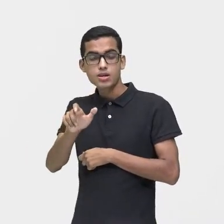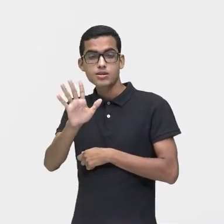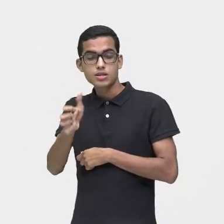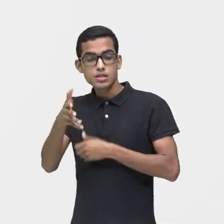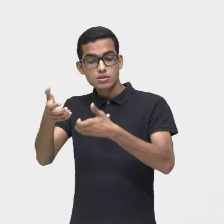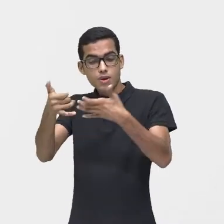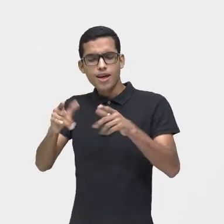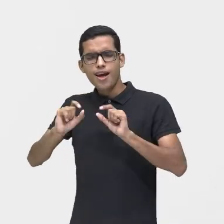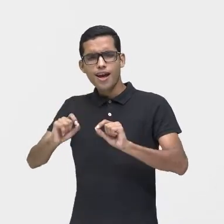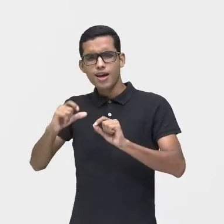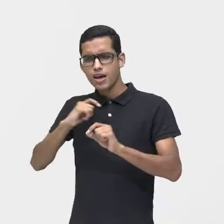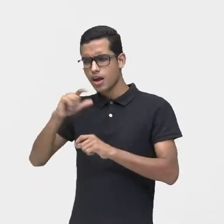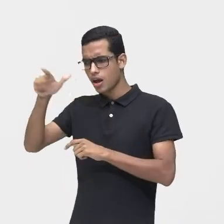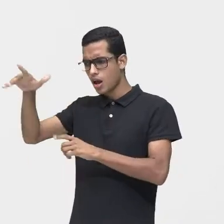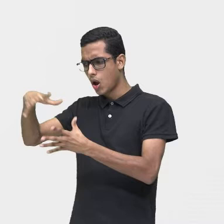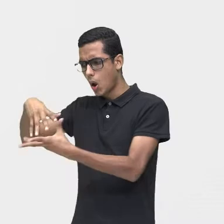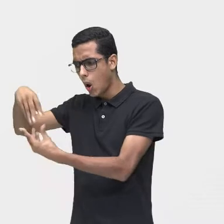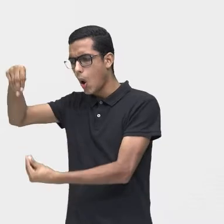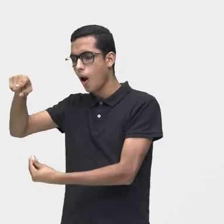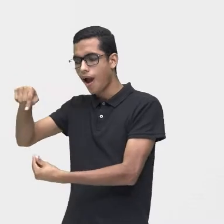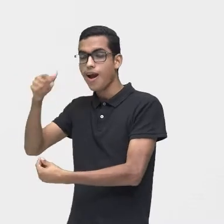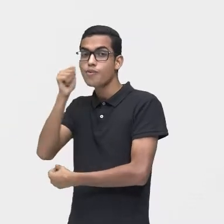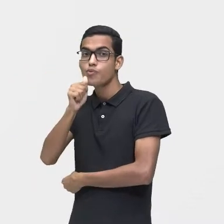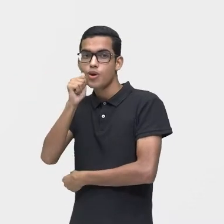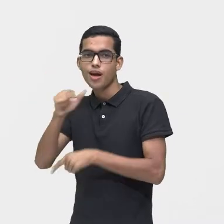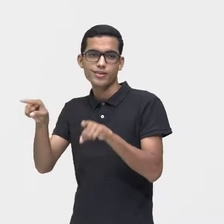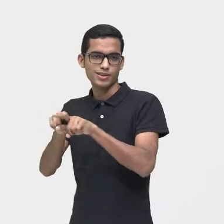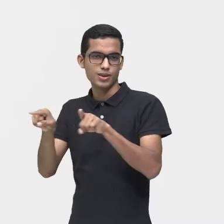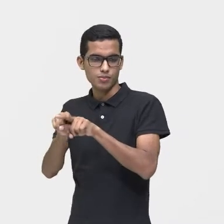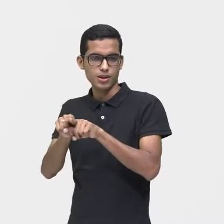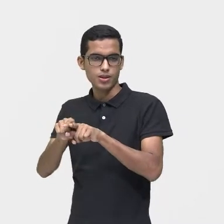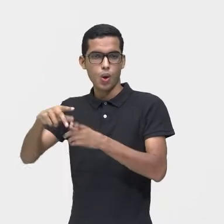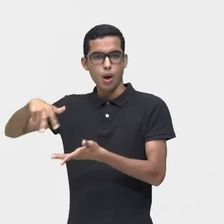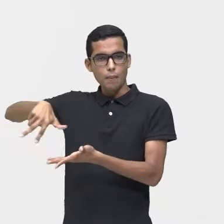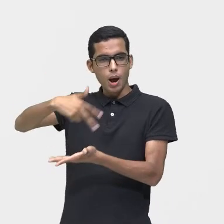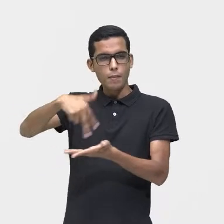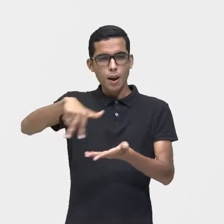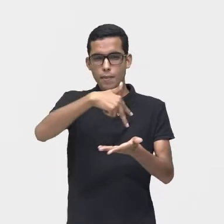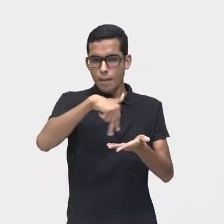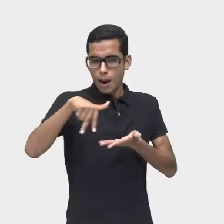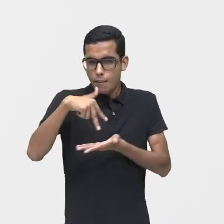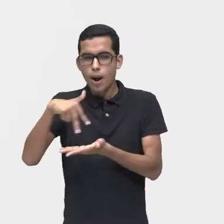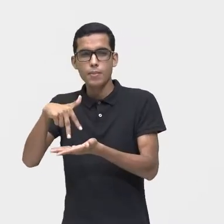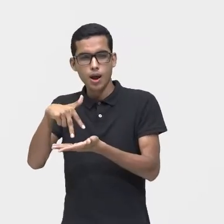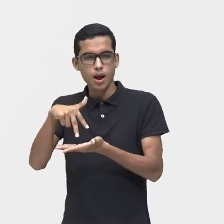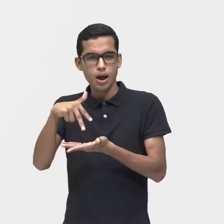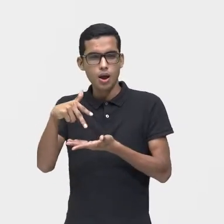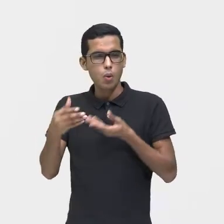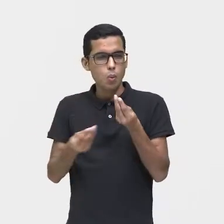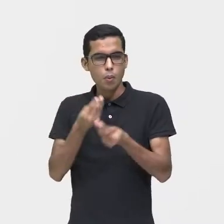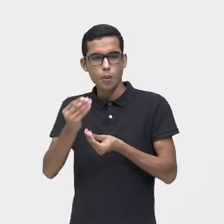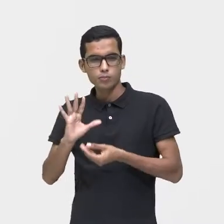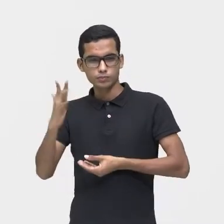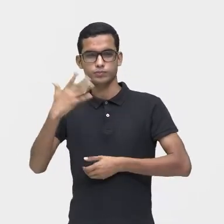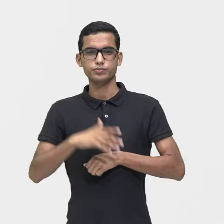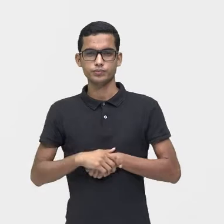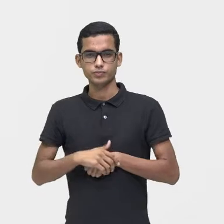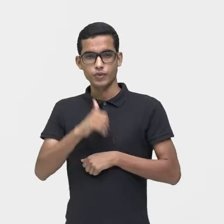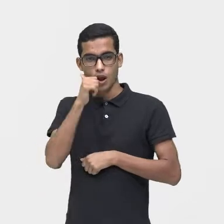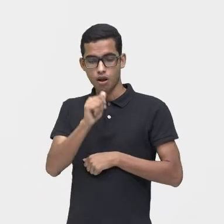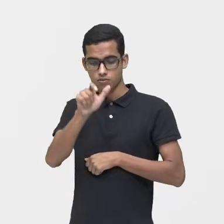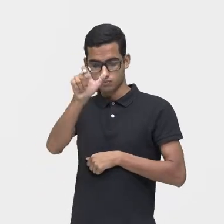que controla a seca é feminina. A dança é composta da seguinte maneira: a